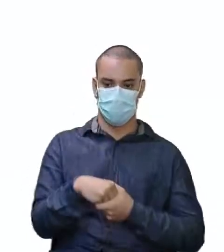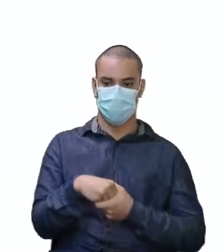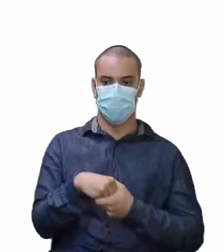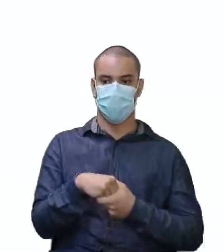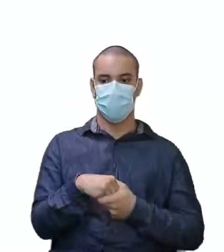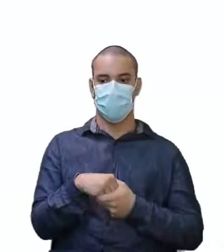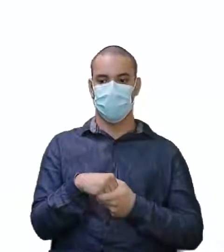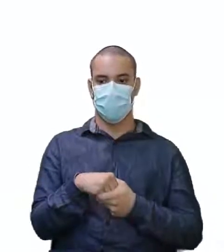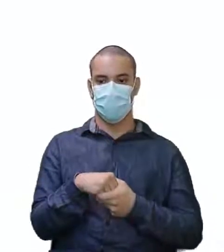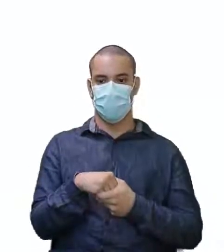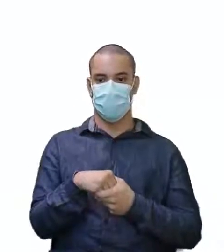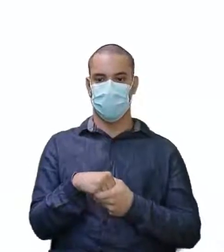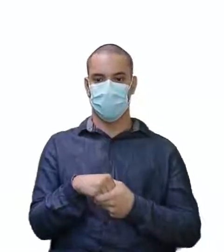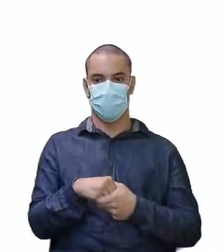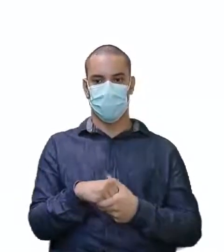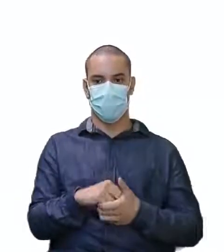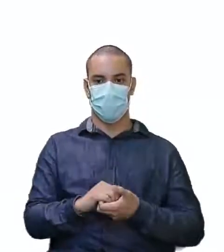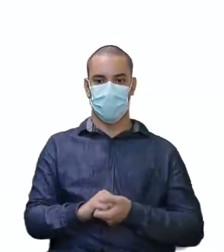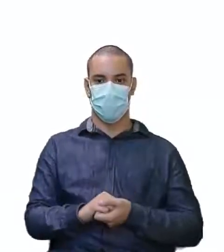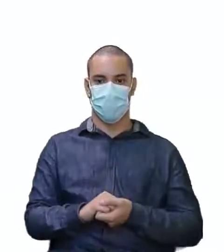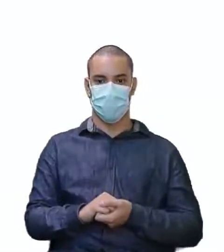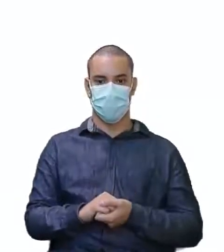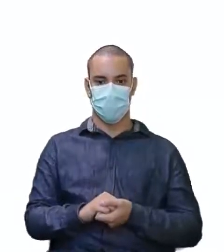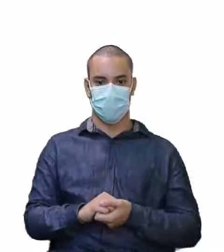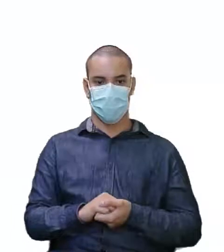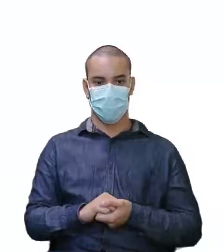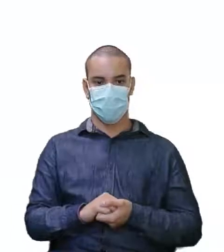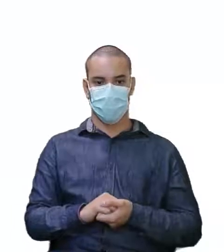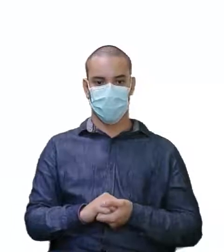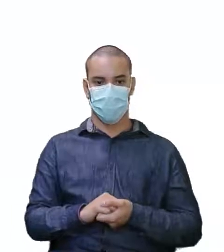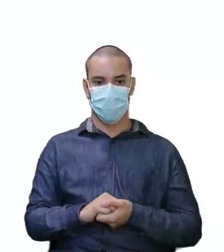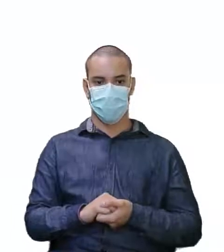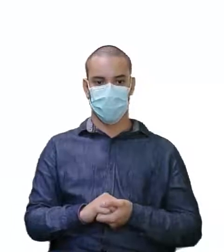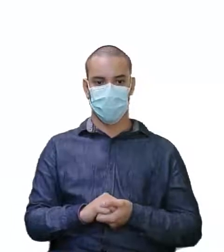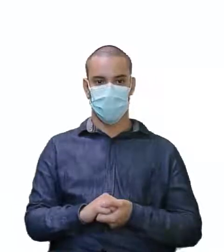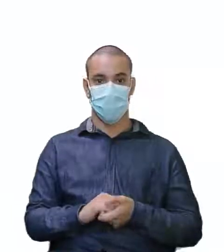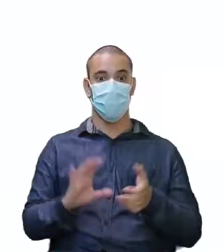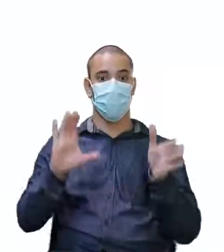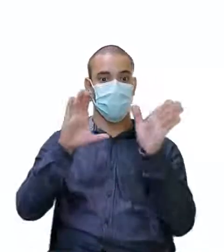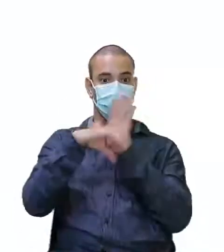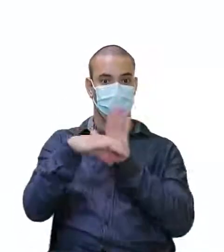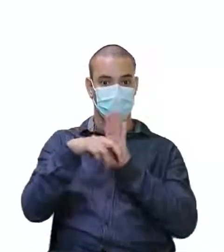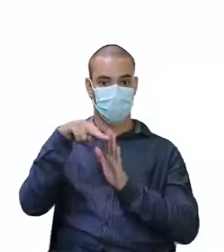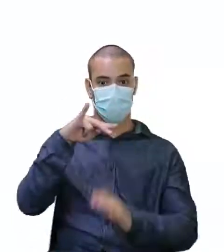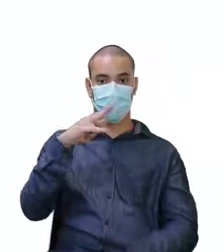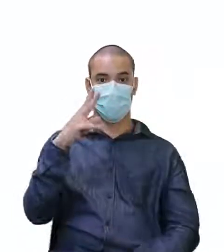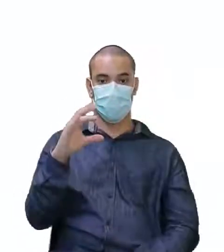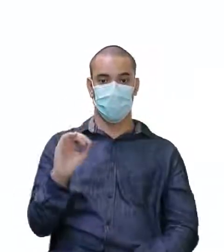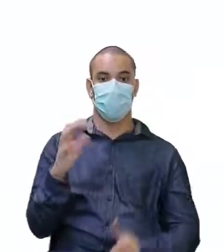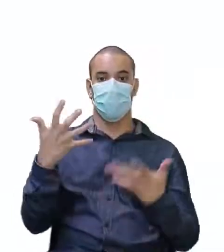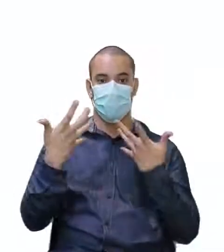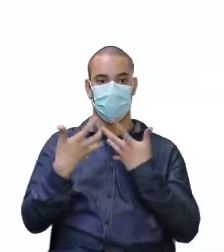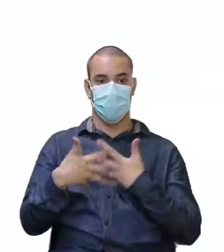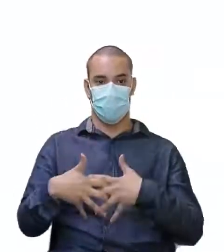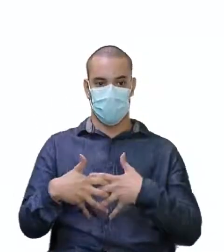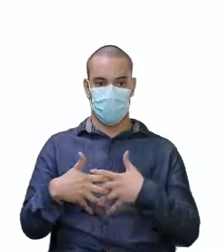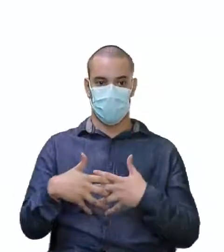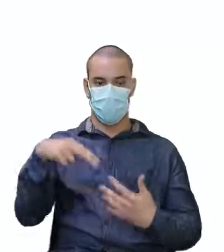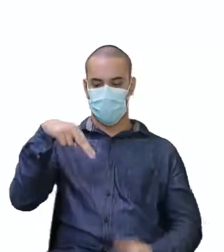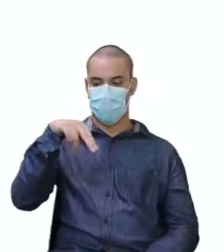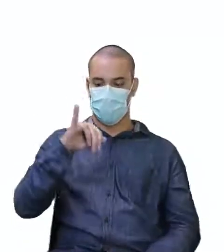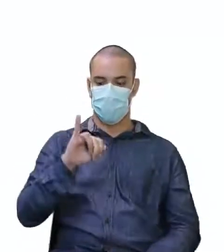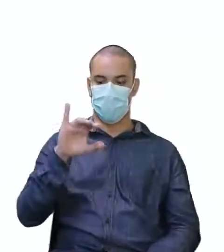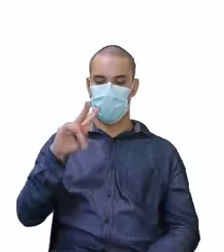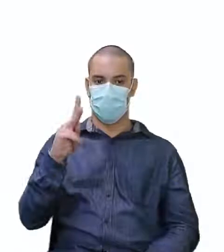determinado espaço, né, do ambiente. Conceito de nicho funcional. O